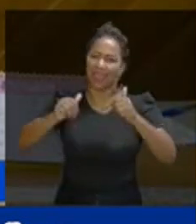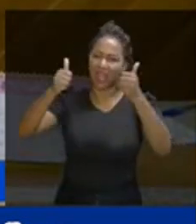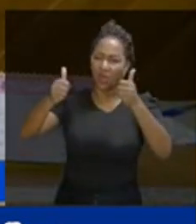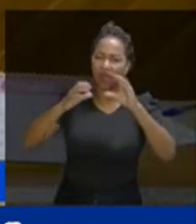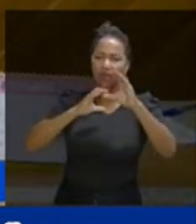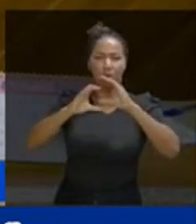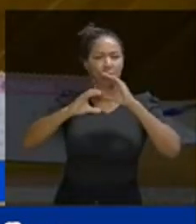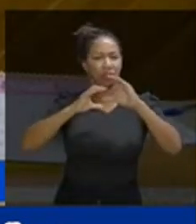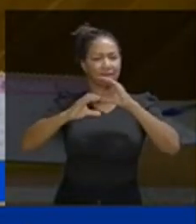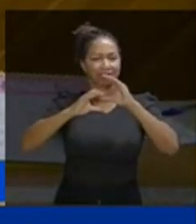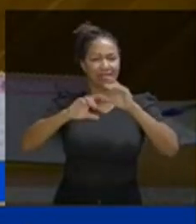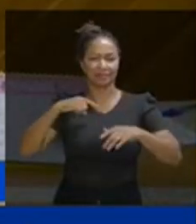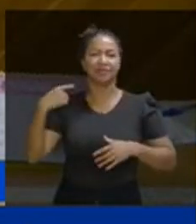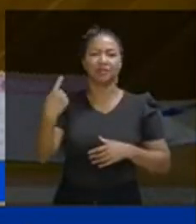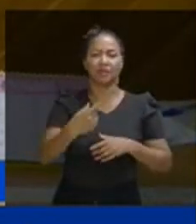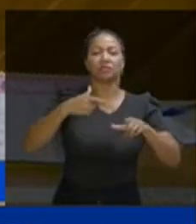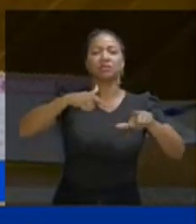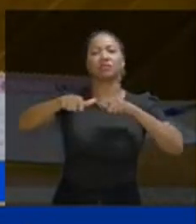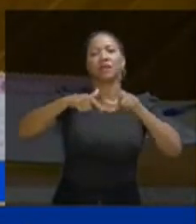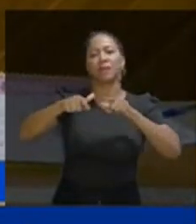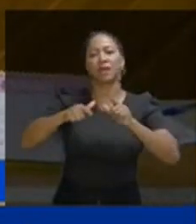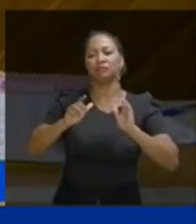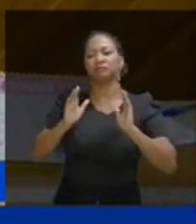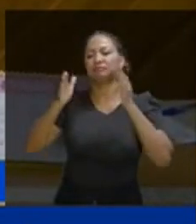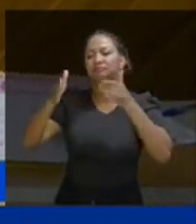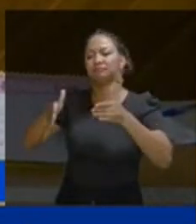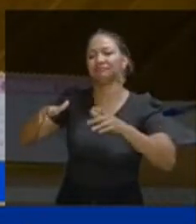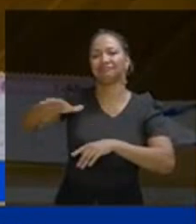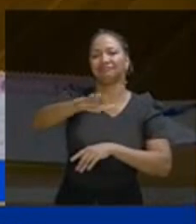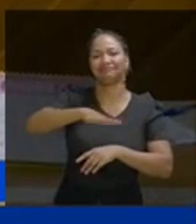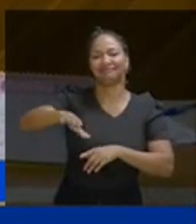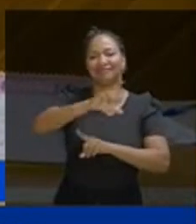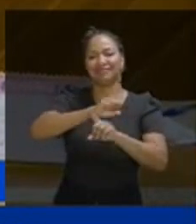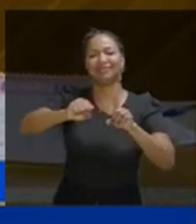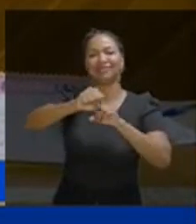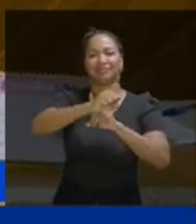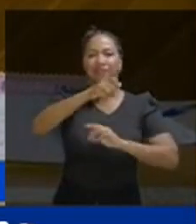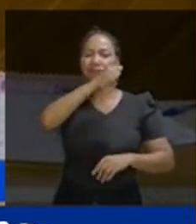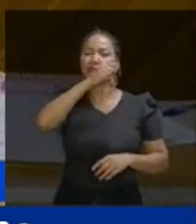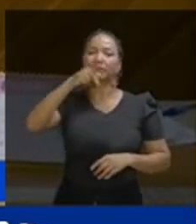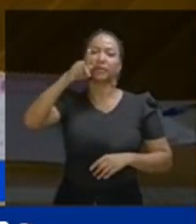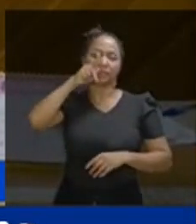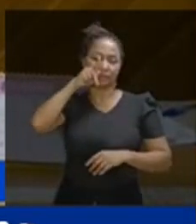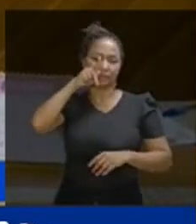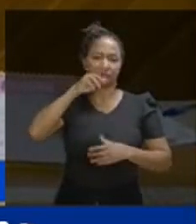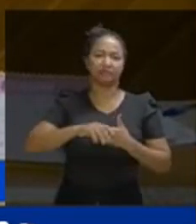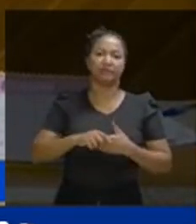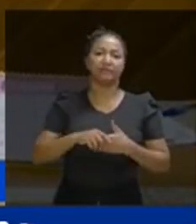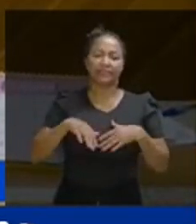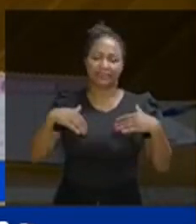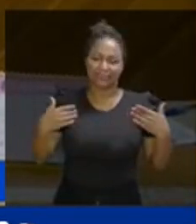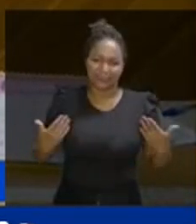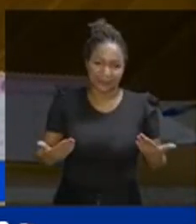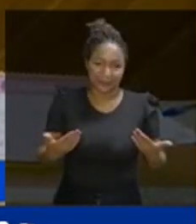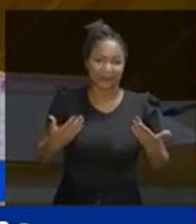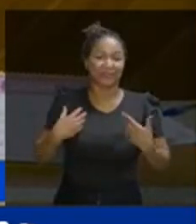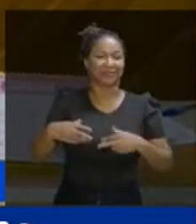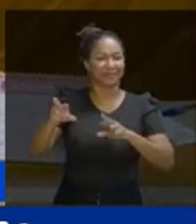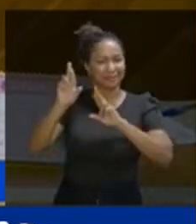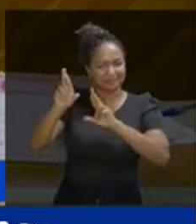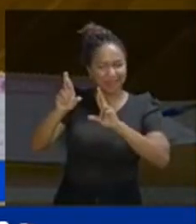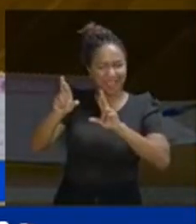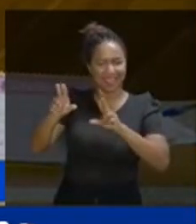nossa comunicação e nossos serviços em prol da sociedade amapaense. Então, eu espero que